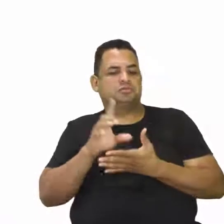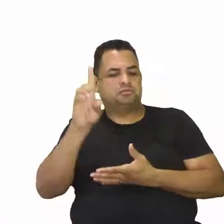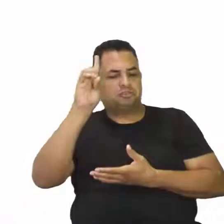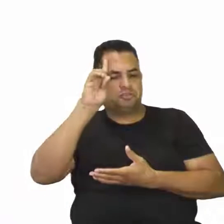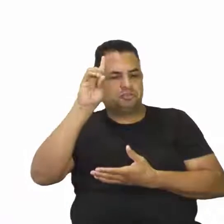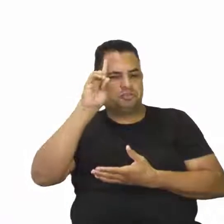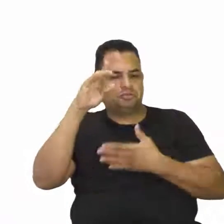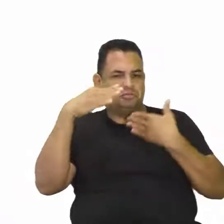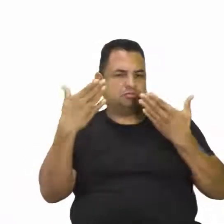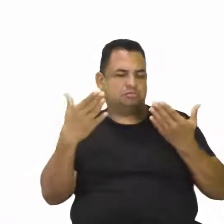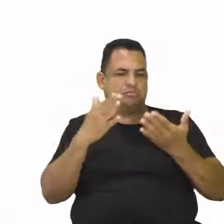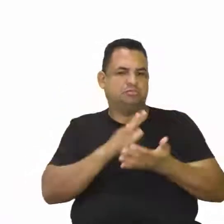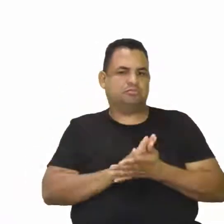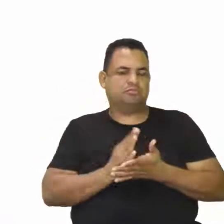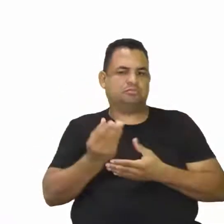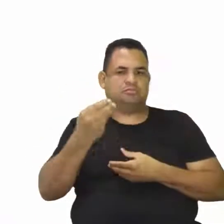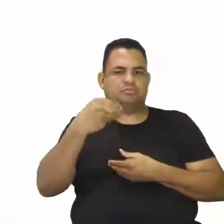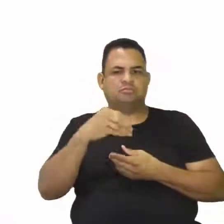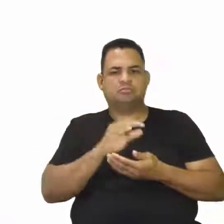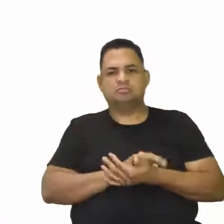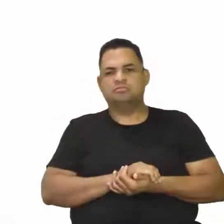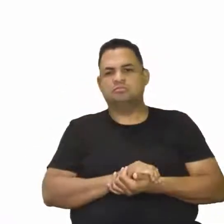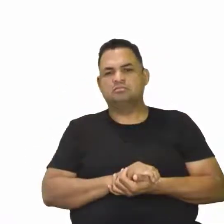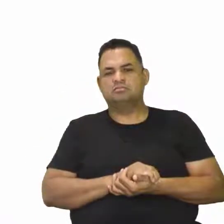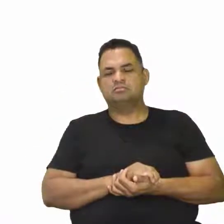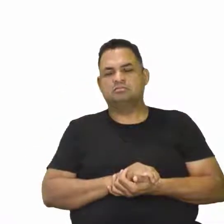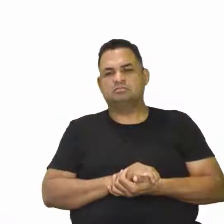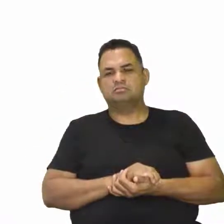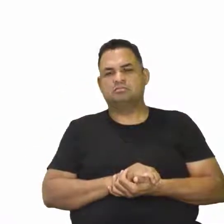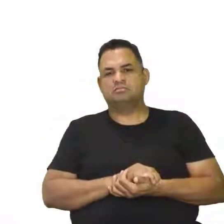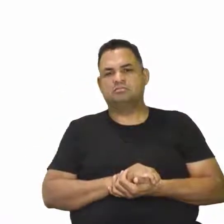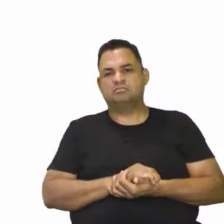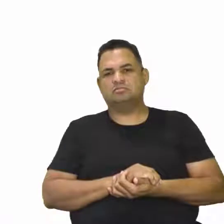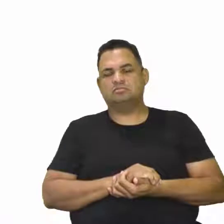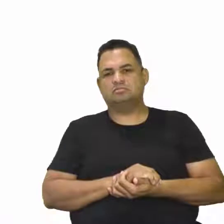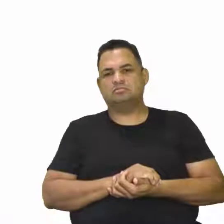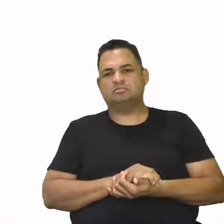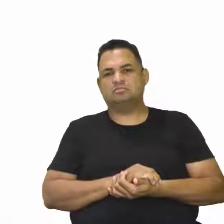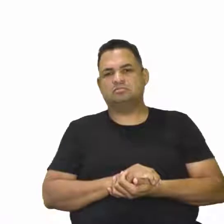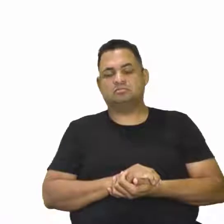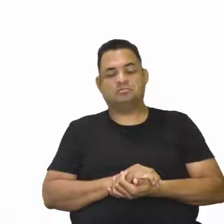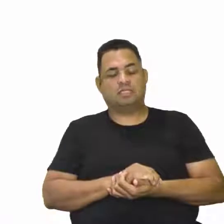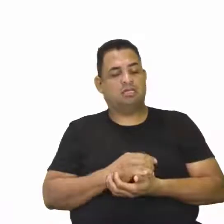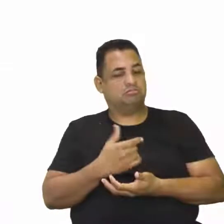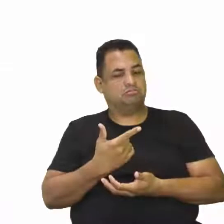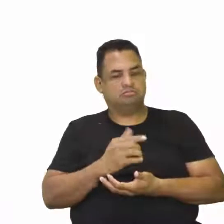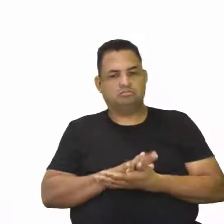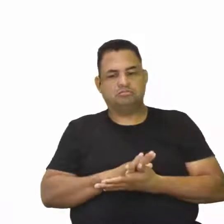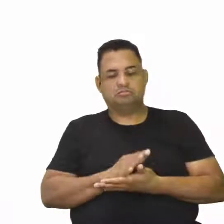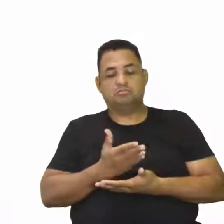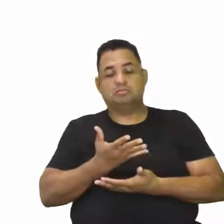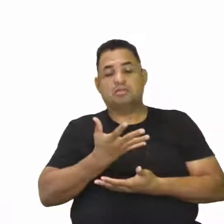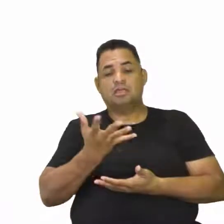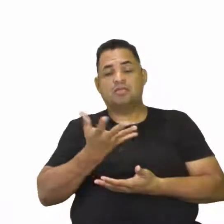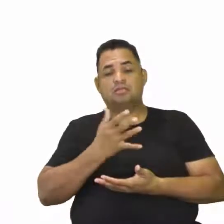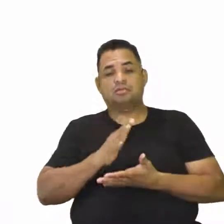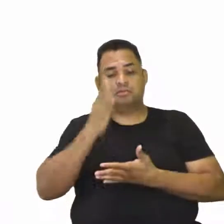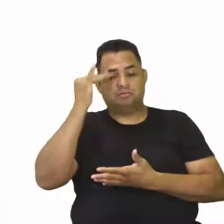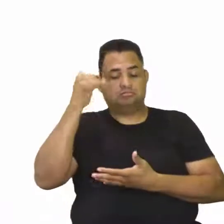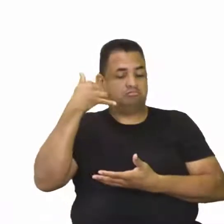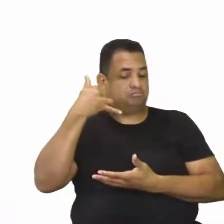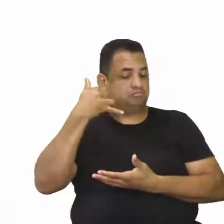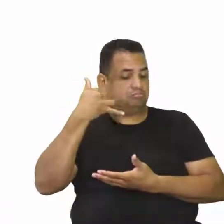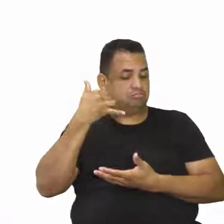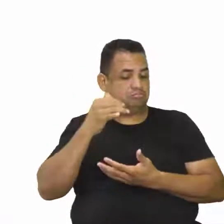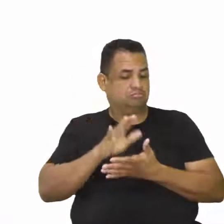dia. Eu acho que dentro desses 17% entra o meu marido. Porque ele só quer saber do celular para